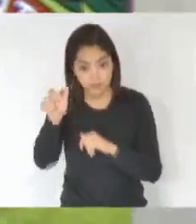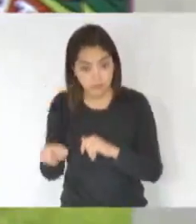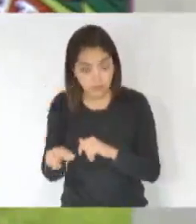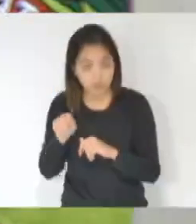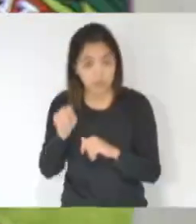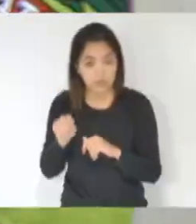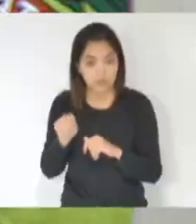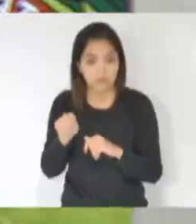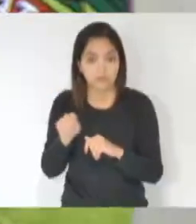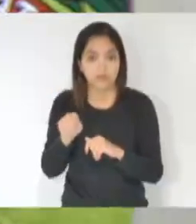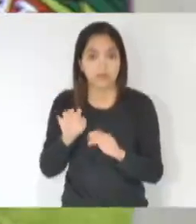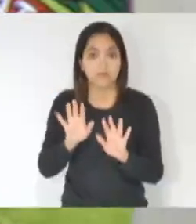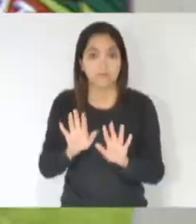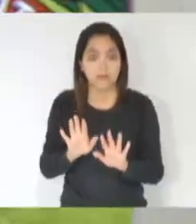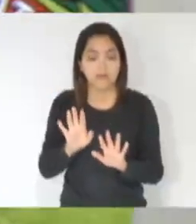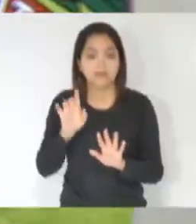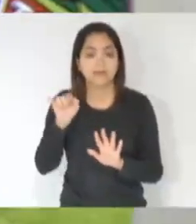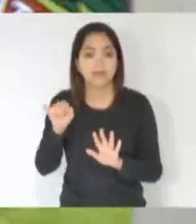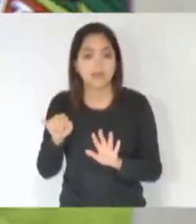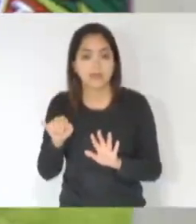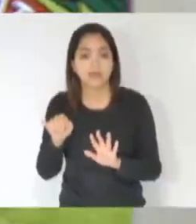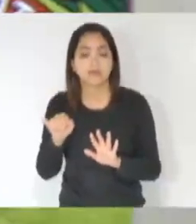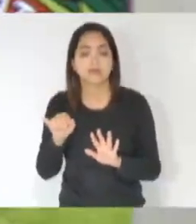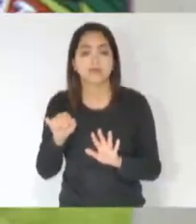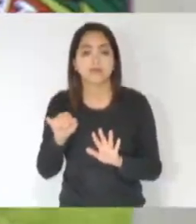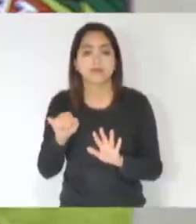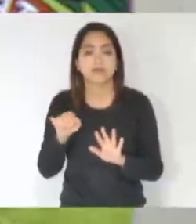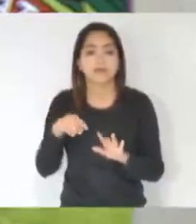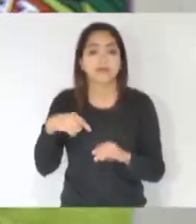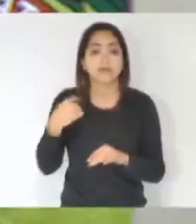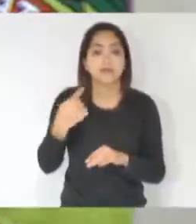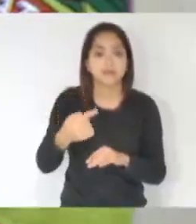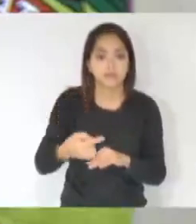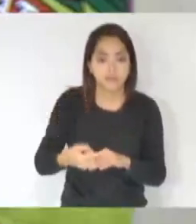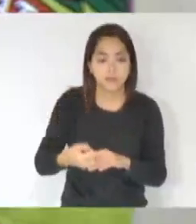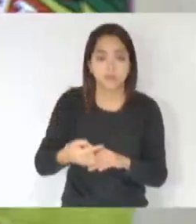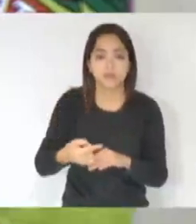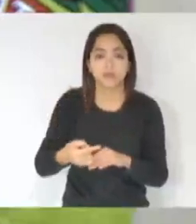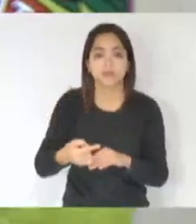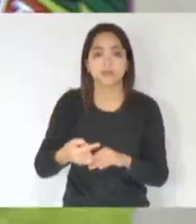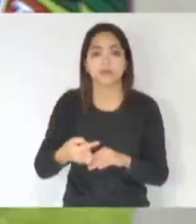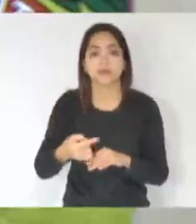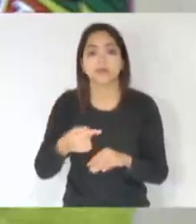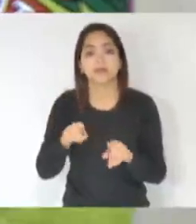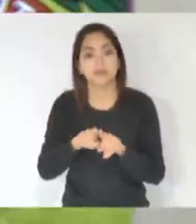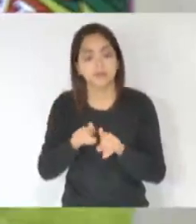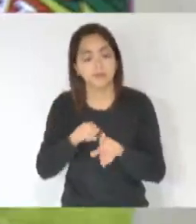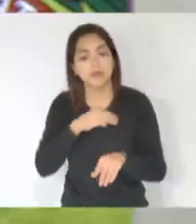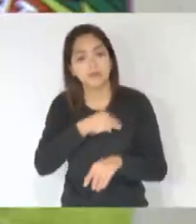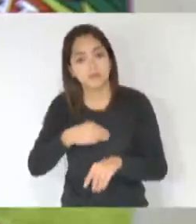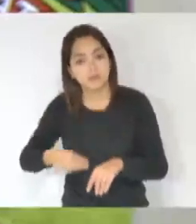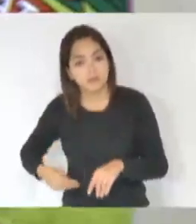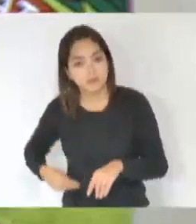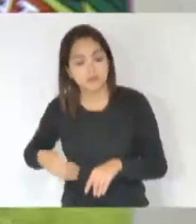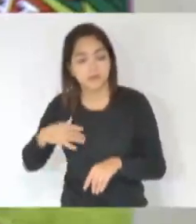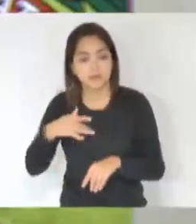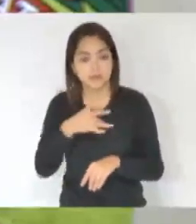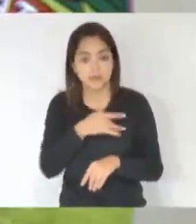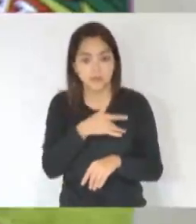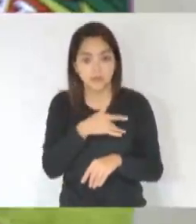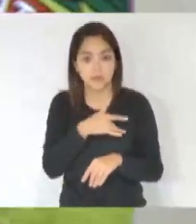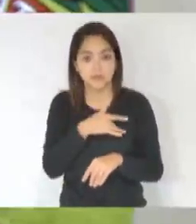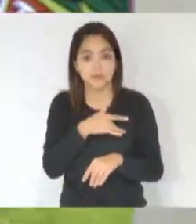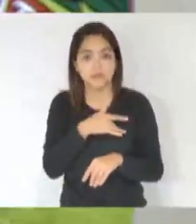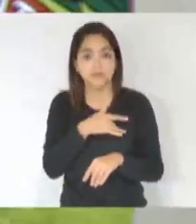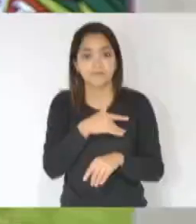modesta, mas ele, e depois com a convalidação do ministro, nos deu a oportunidade